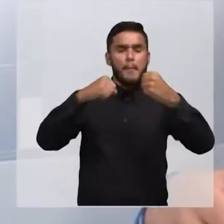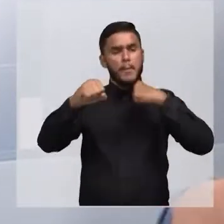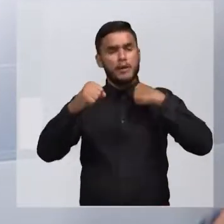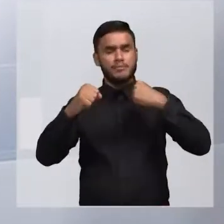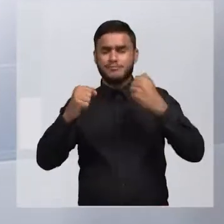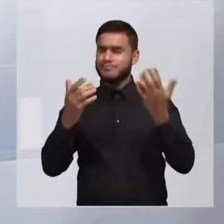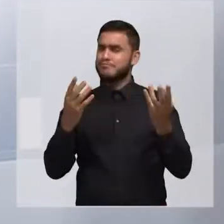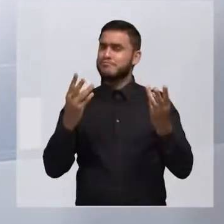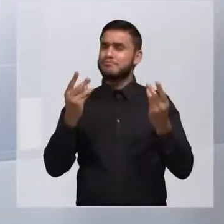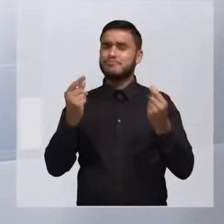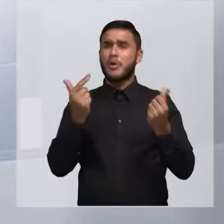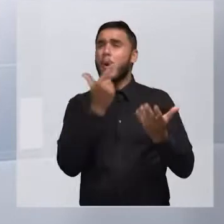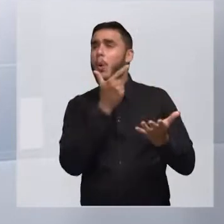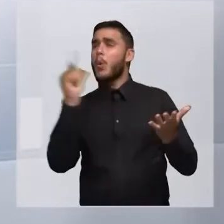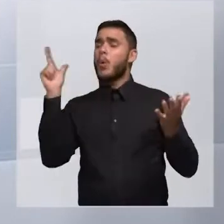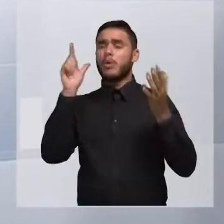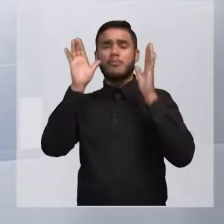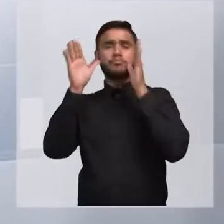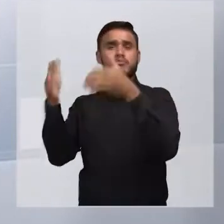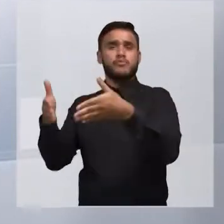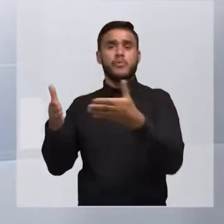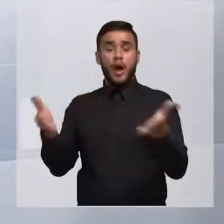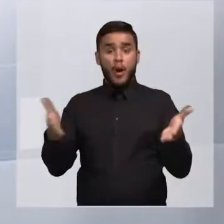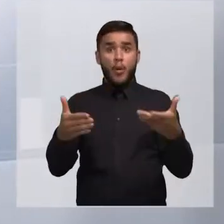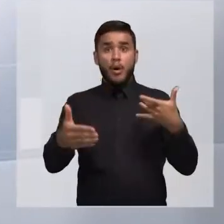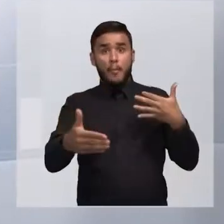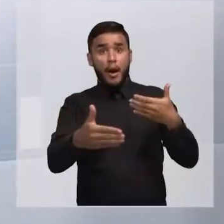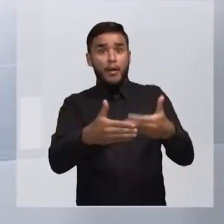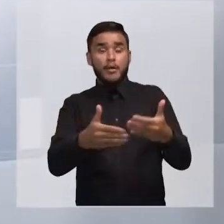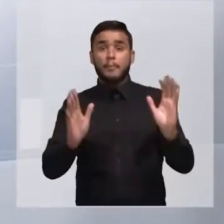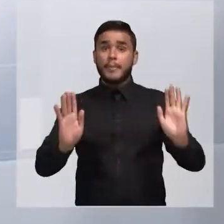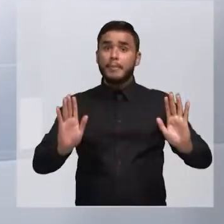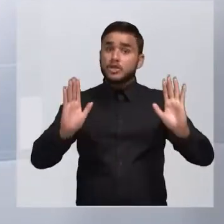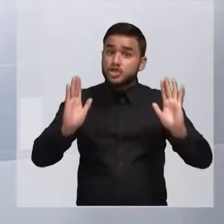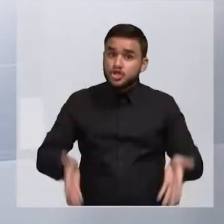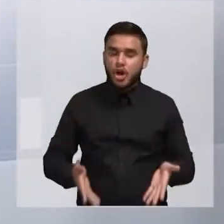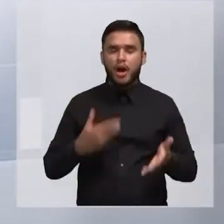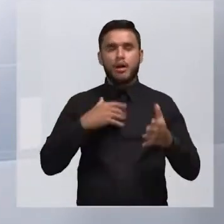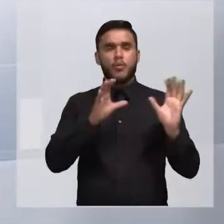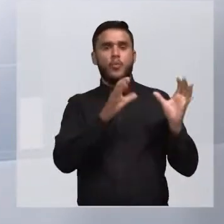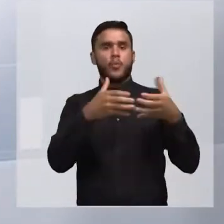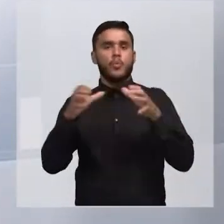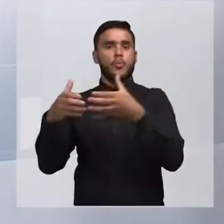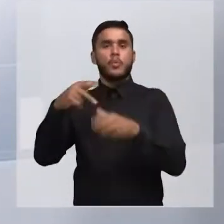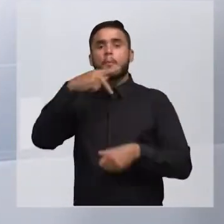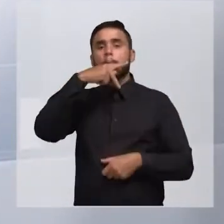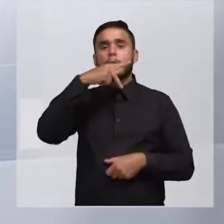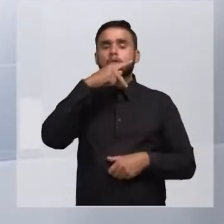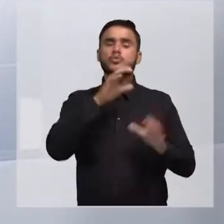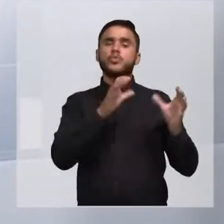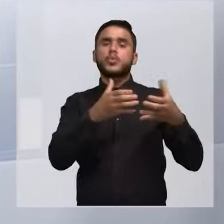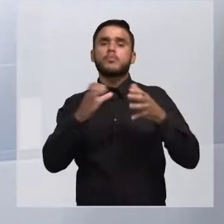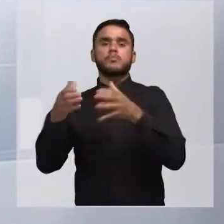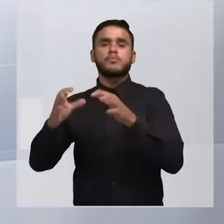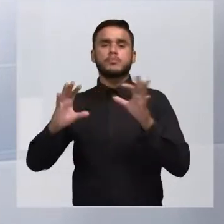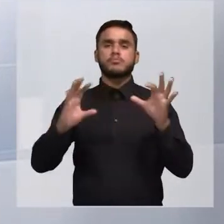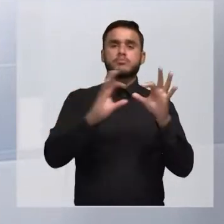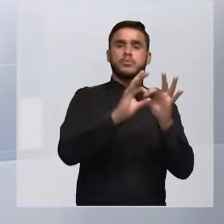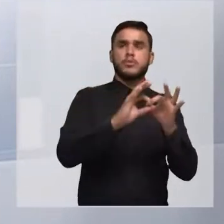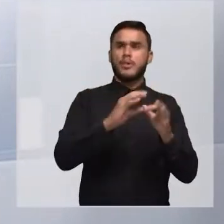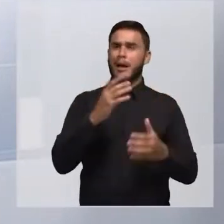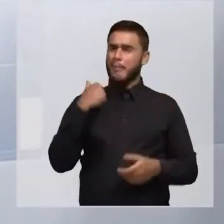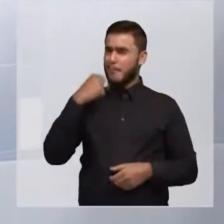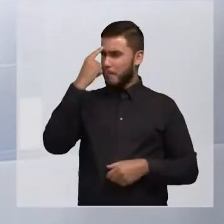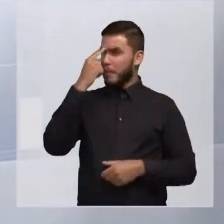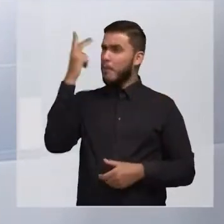importantes. Por exemplo, quando nós chegamos agora na reta final das coligações, houve uma época que praticamente se discutia mais Lula solto ou